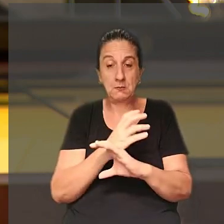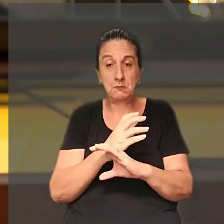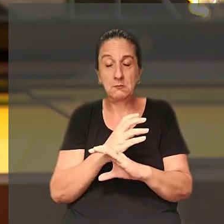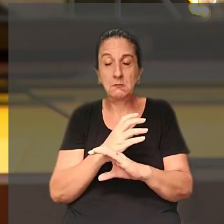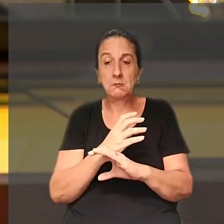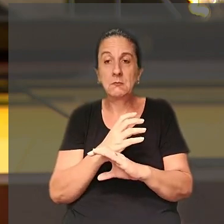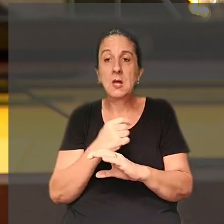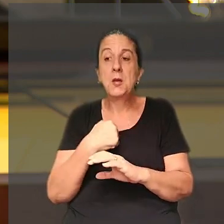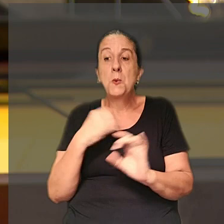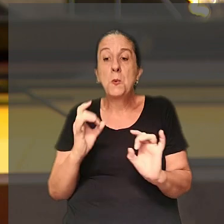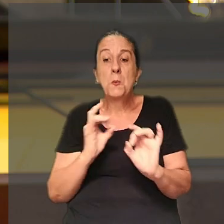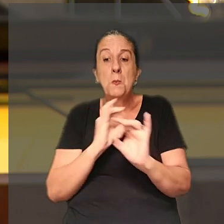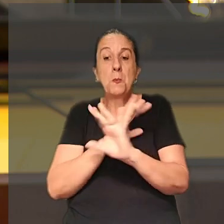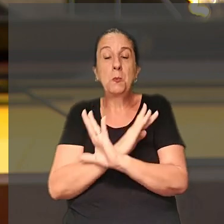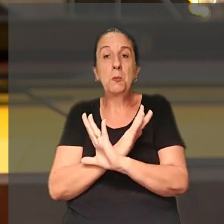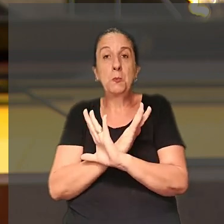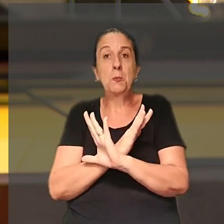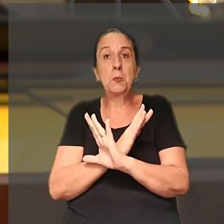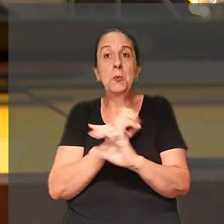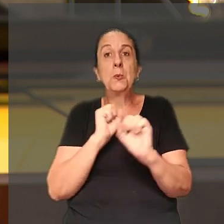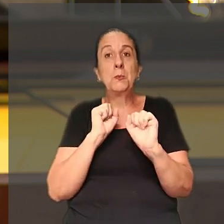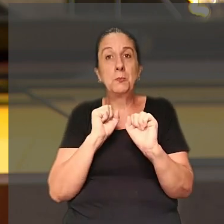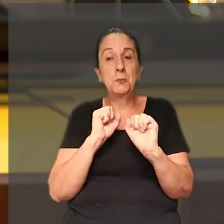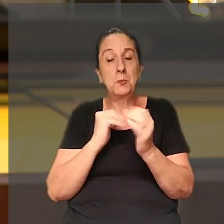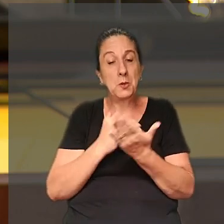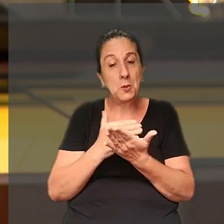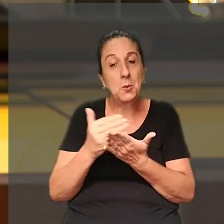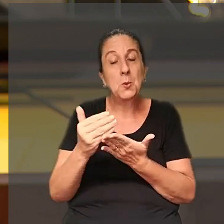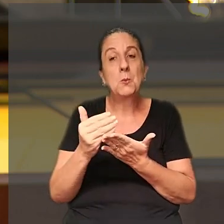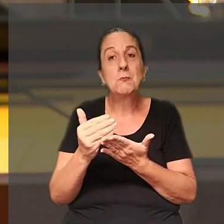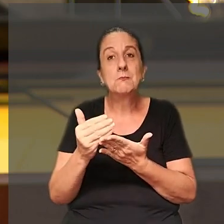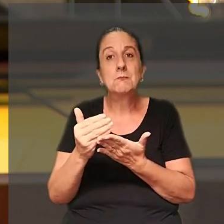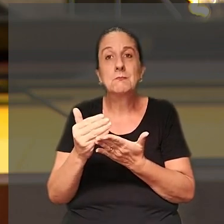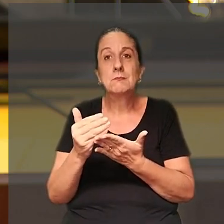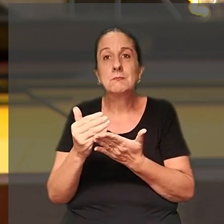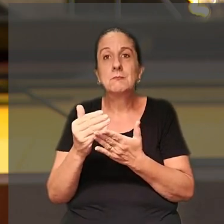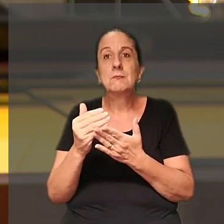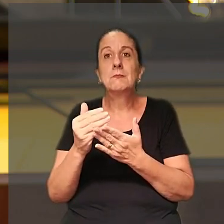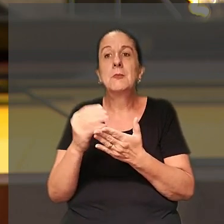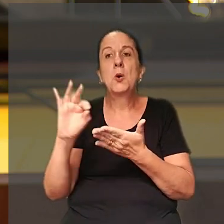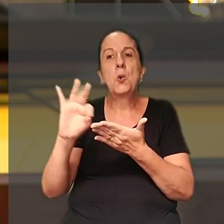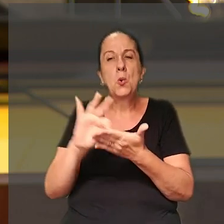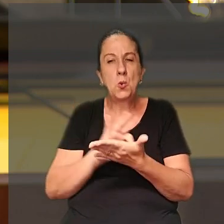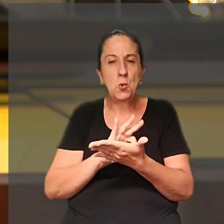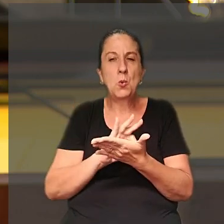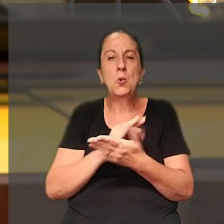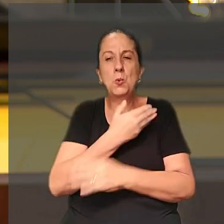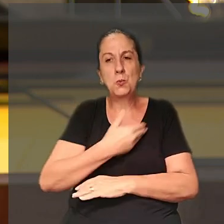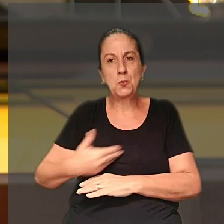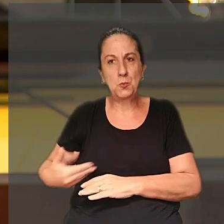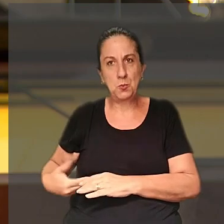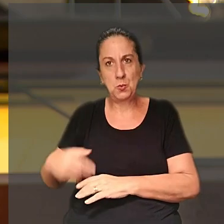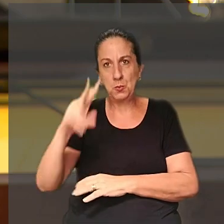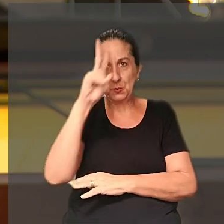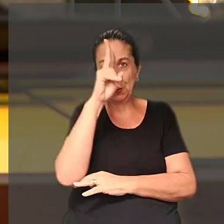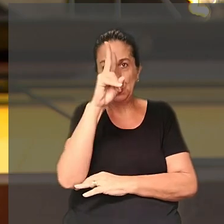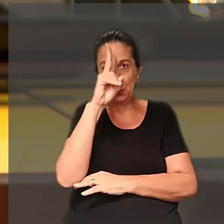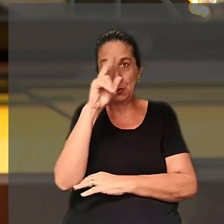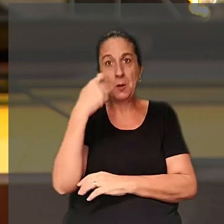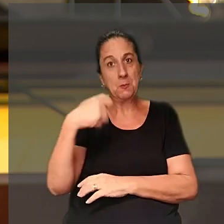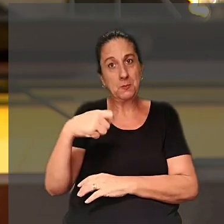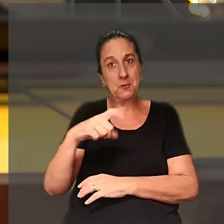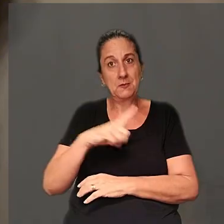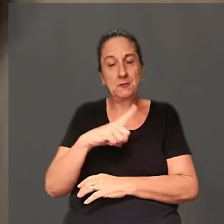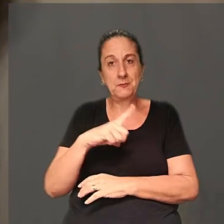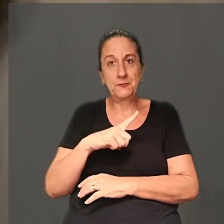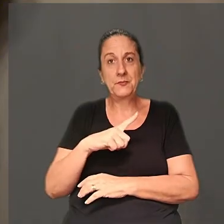grau. Então, eu estava pronto para ingressar num concurso público que exigia o